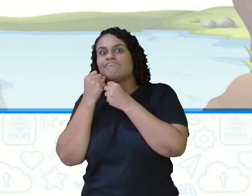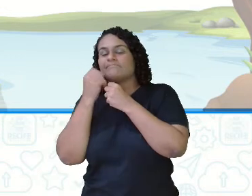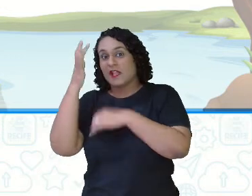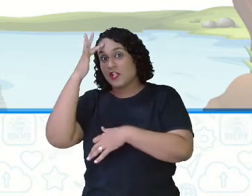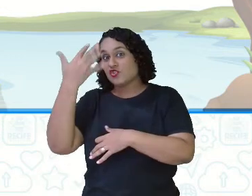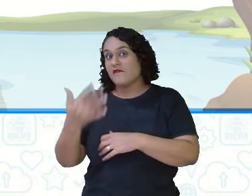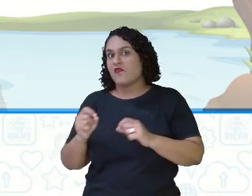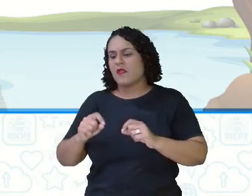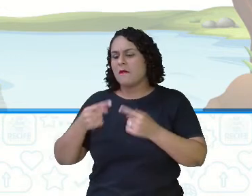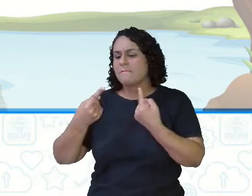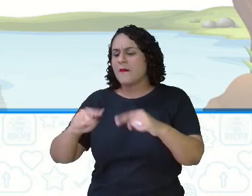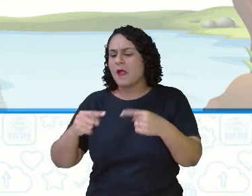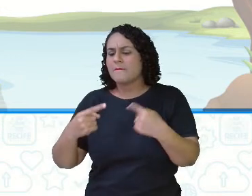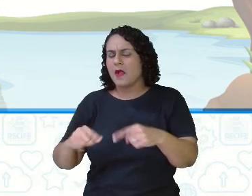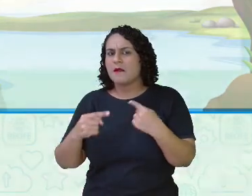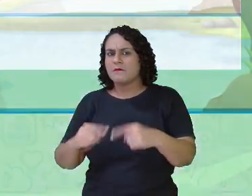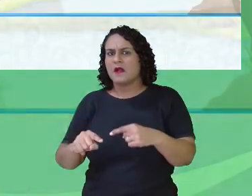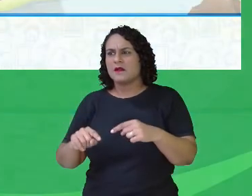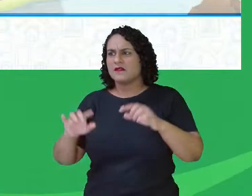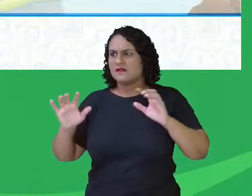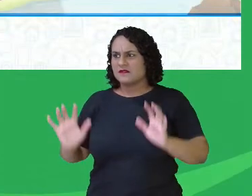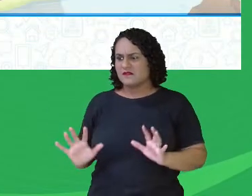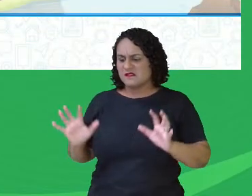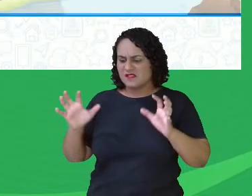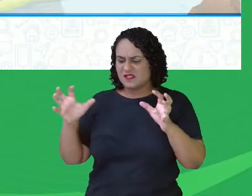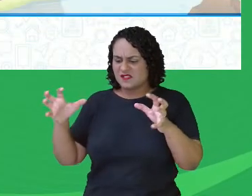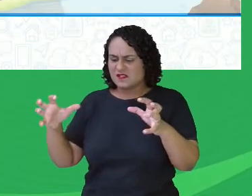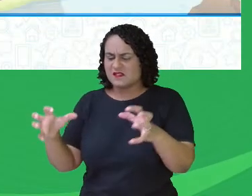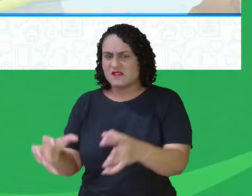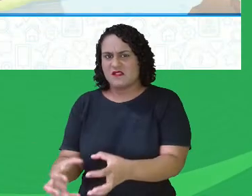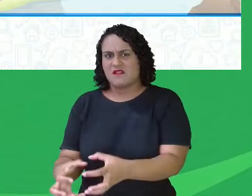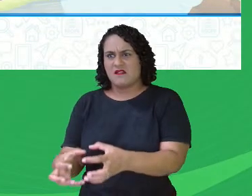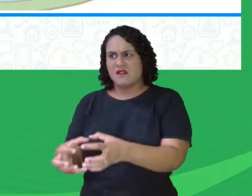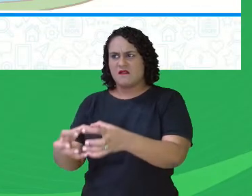ele. Agarrando-se com as mãos, disseram: